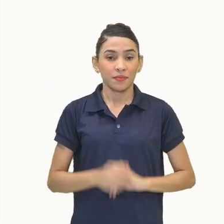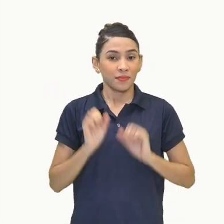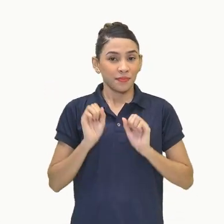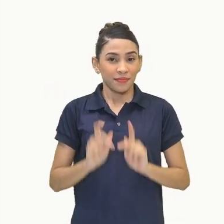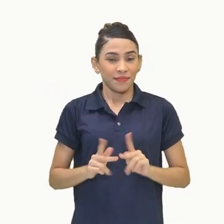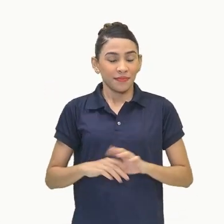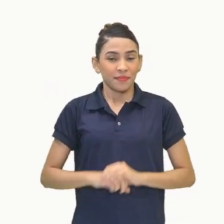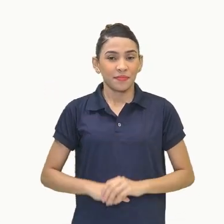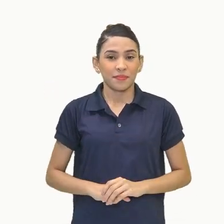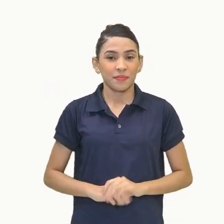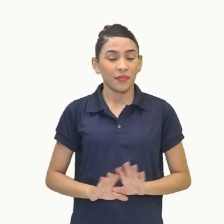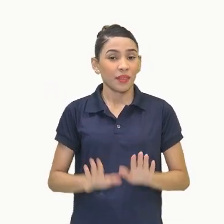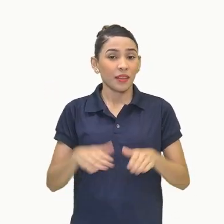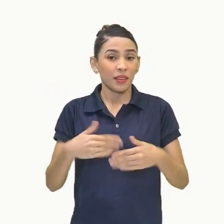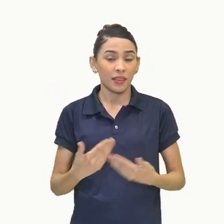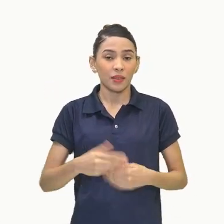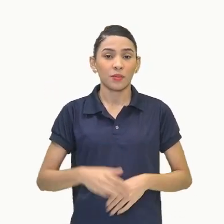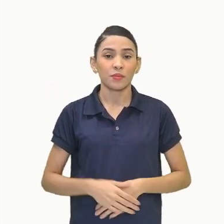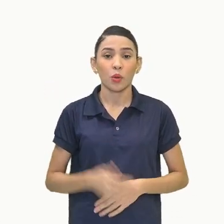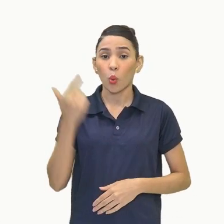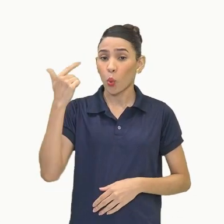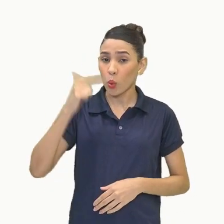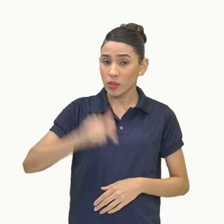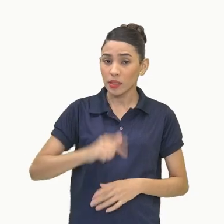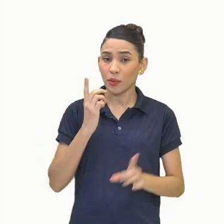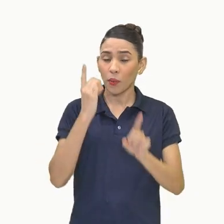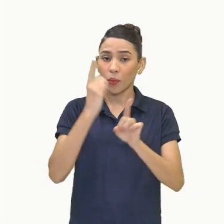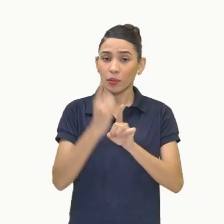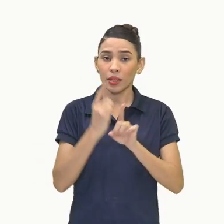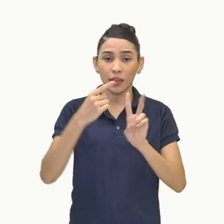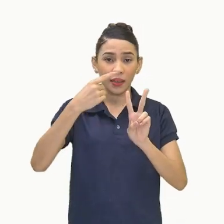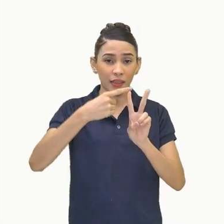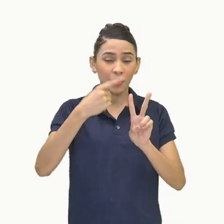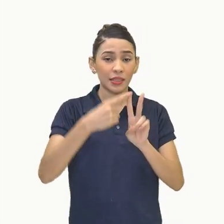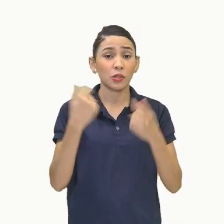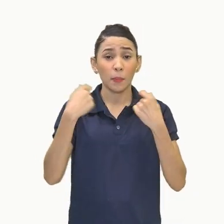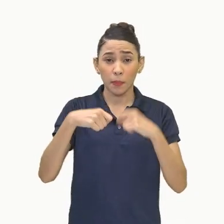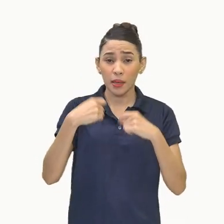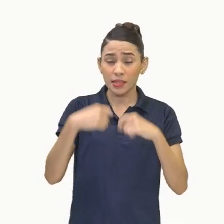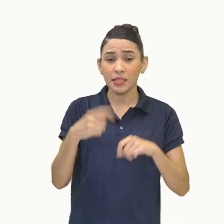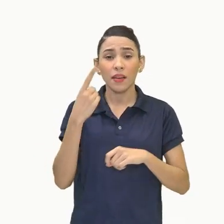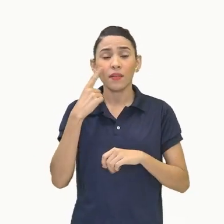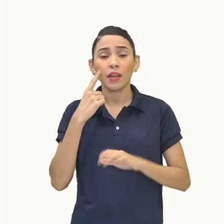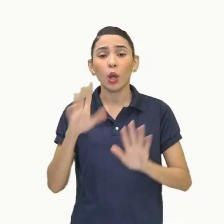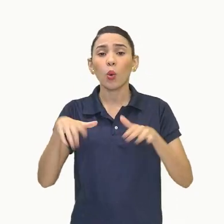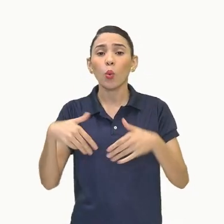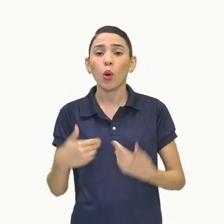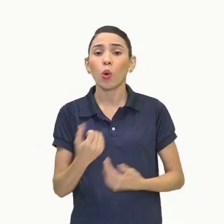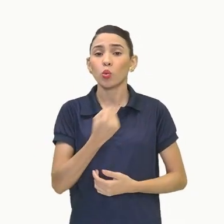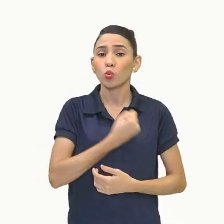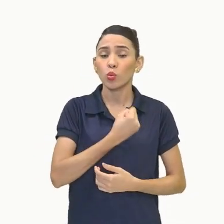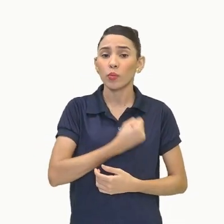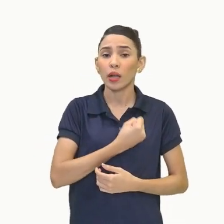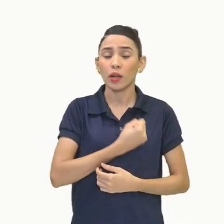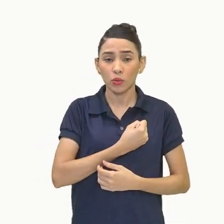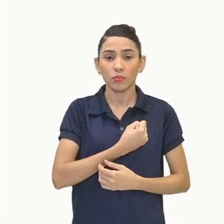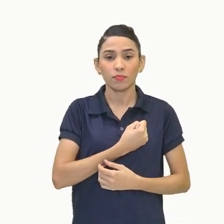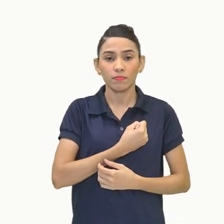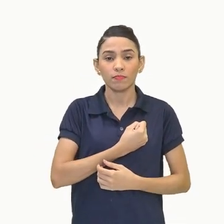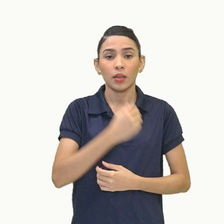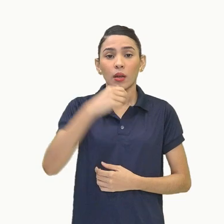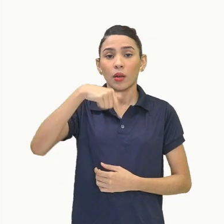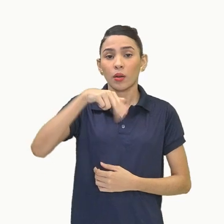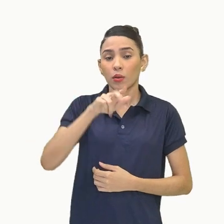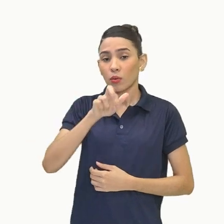Beleza? Então, para determinar a raiz quadrada, eu preciso encontrar o quadrado perfeito que, né, resulta naquele